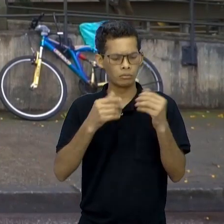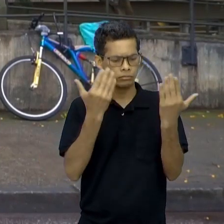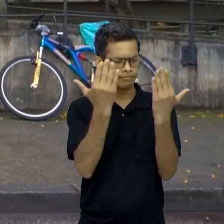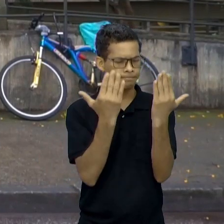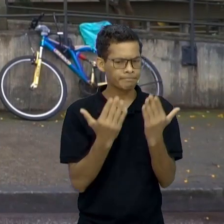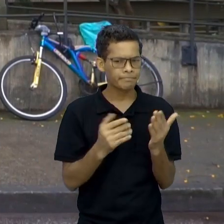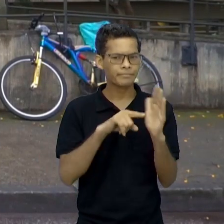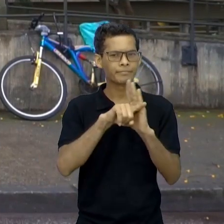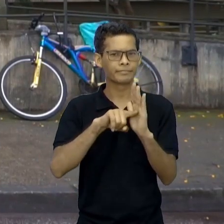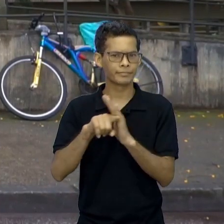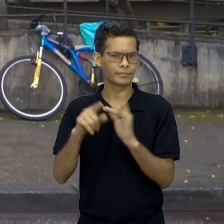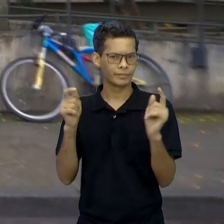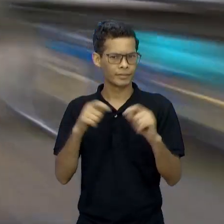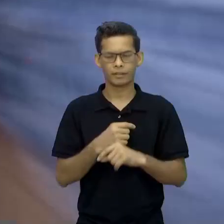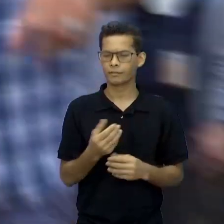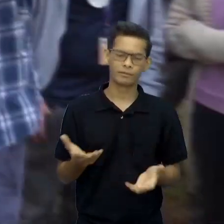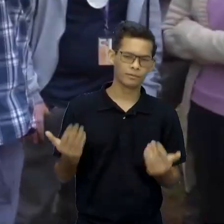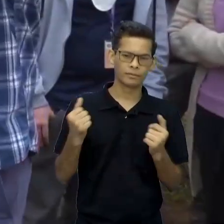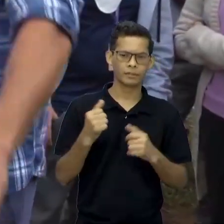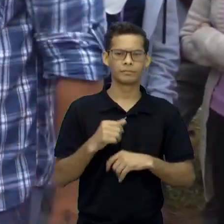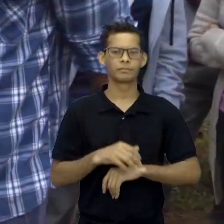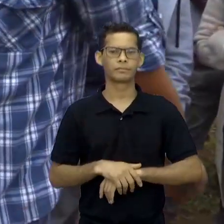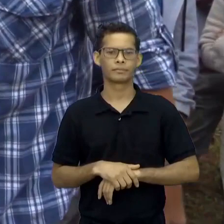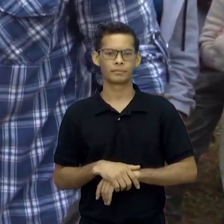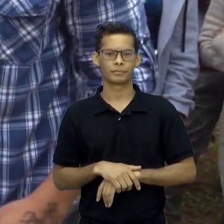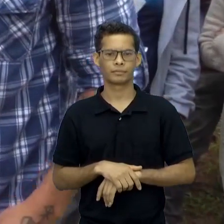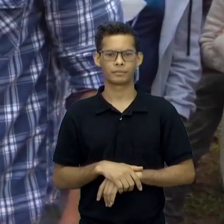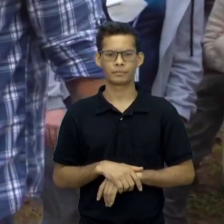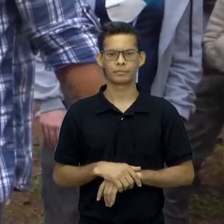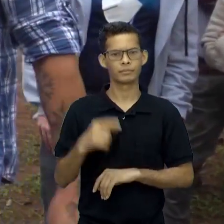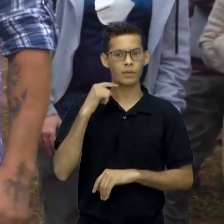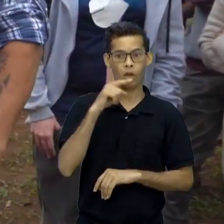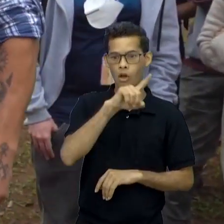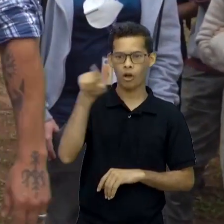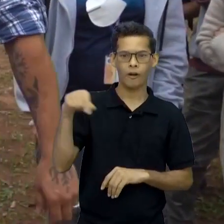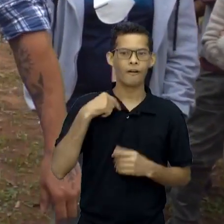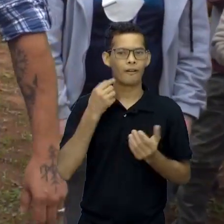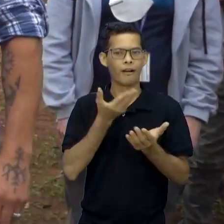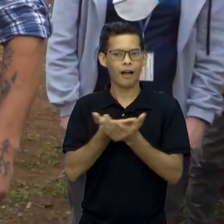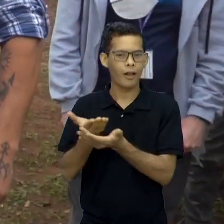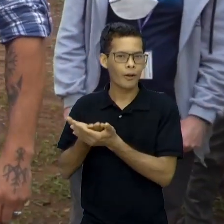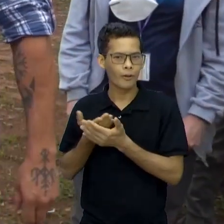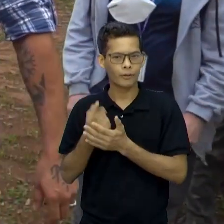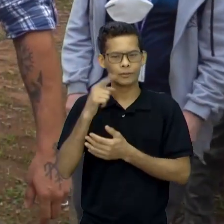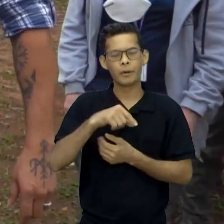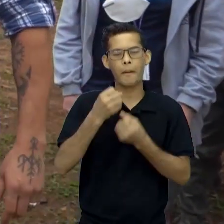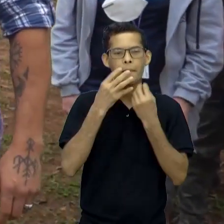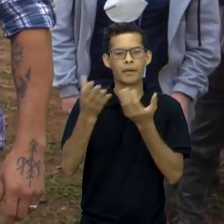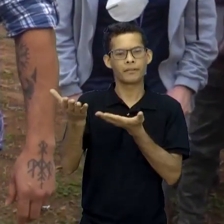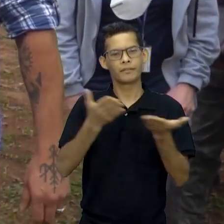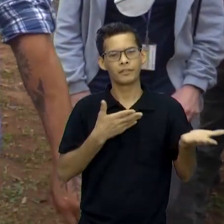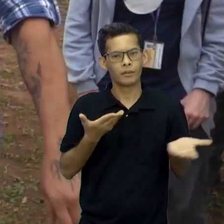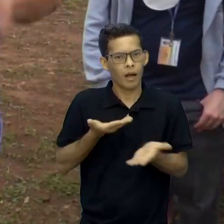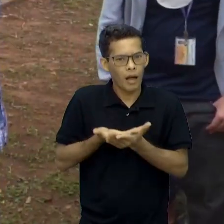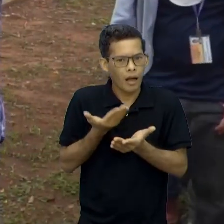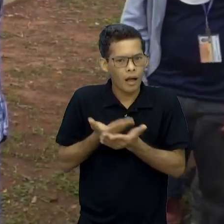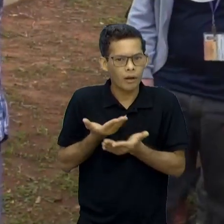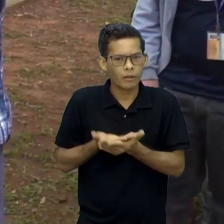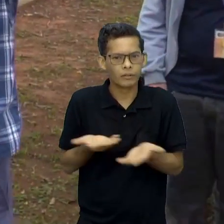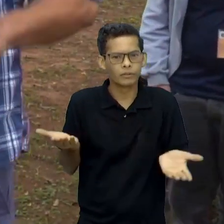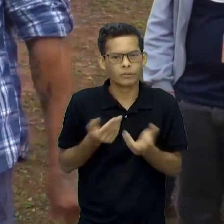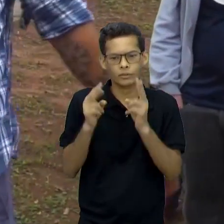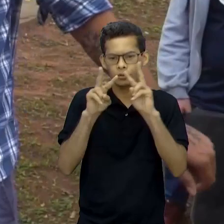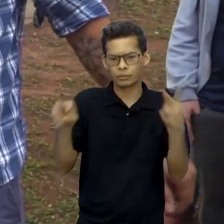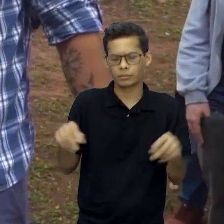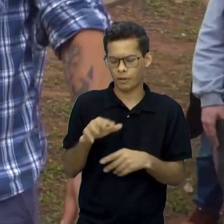hein? Fiquem atentos aí. Até a próxima. Fala, nossos estudantes aí, queridos. Bem-vindos aí a mais essa aula